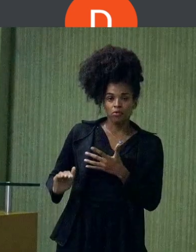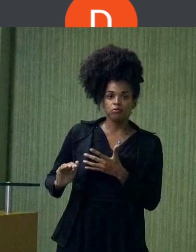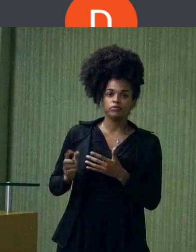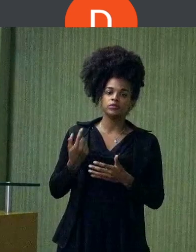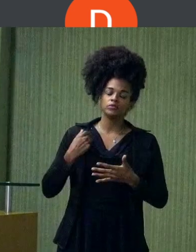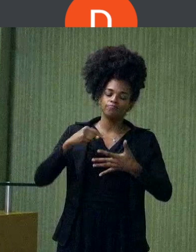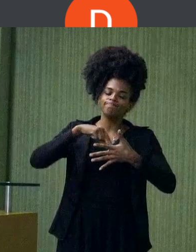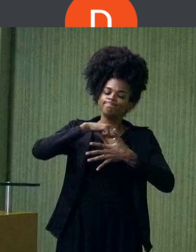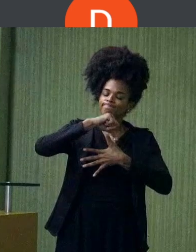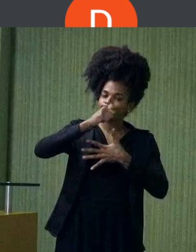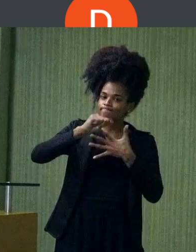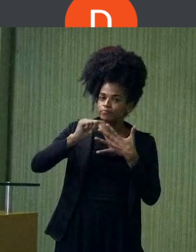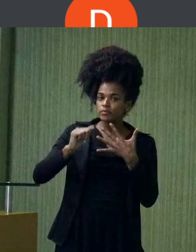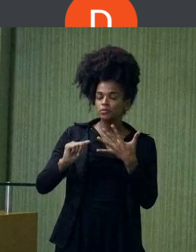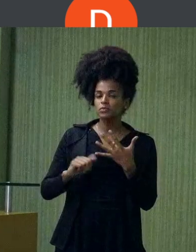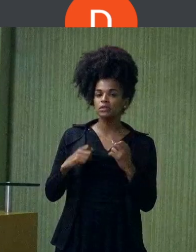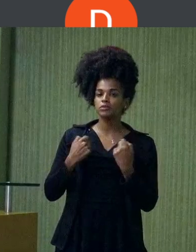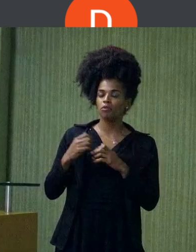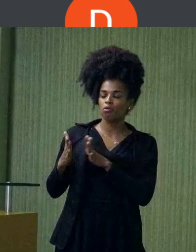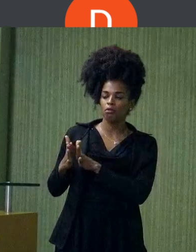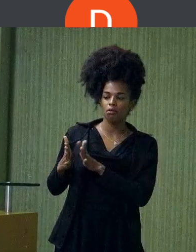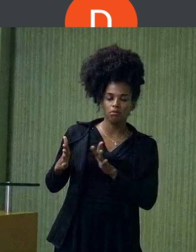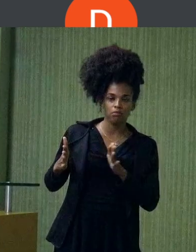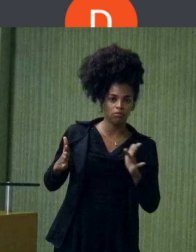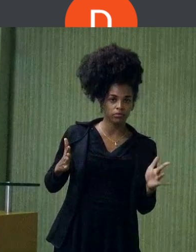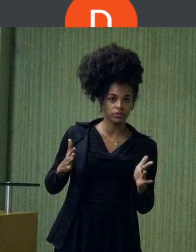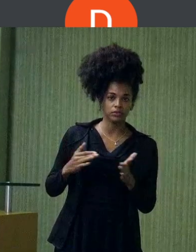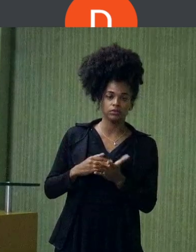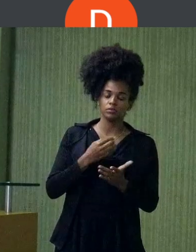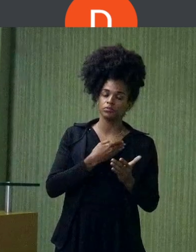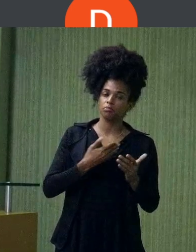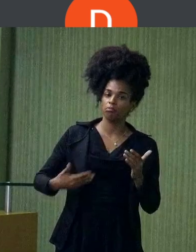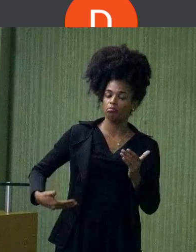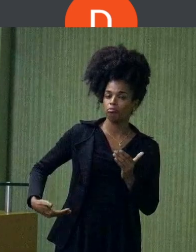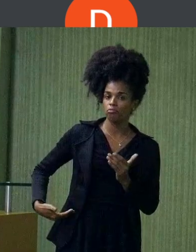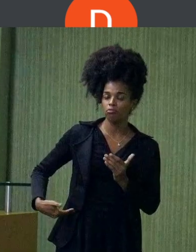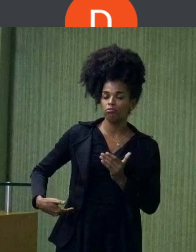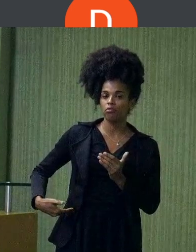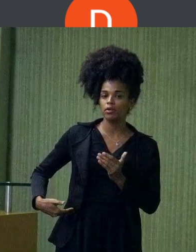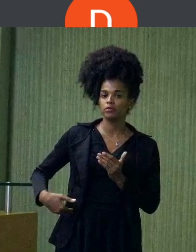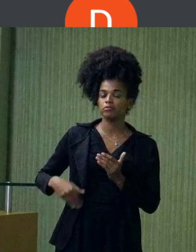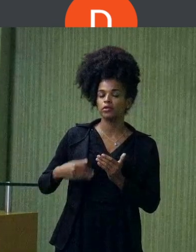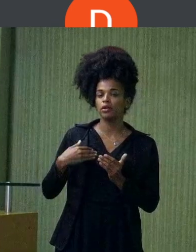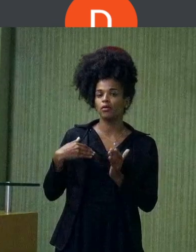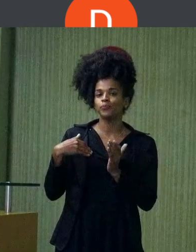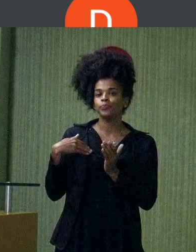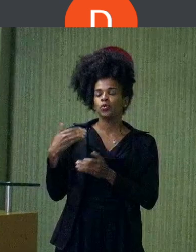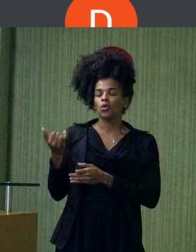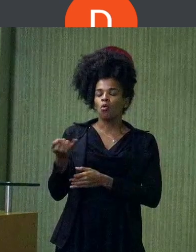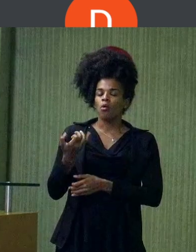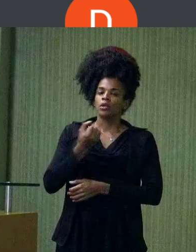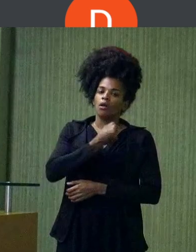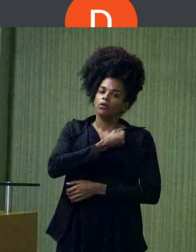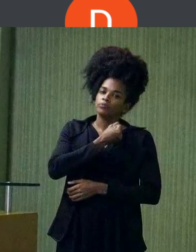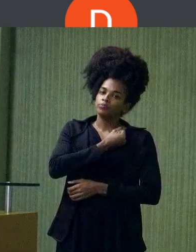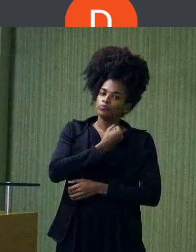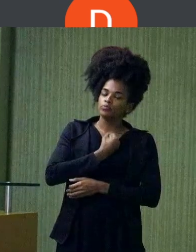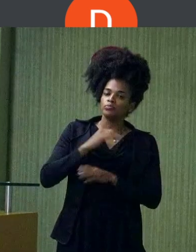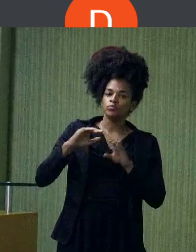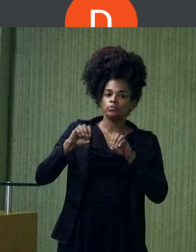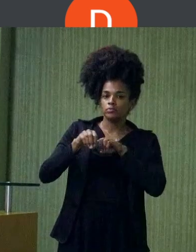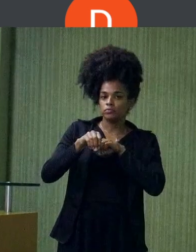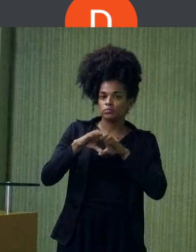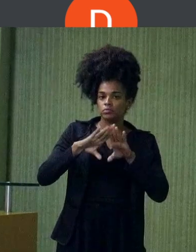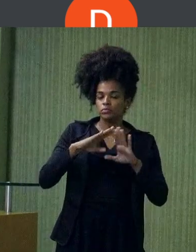monitorados né Eh pelo Governo Federal a partir dos dados do censo escolar para se verificar se estão sendo ou